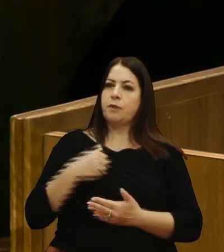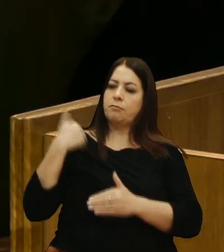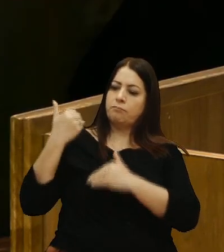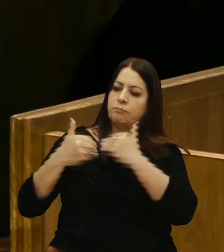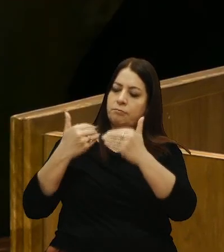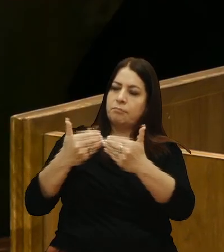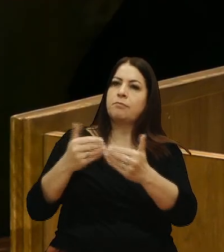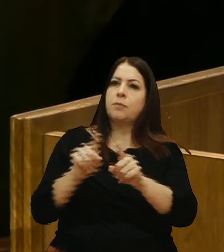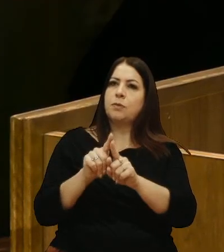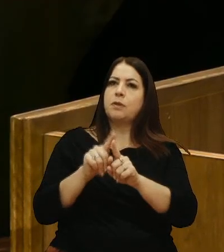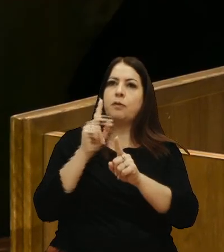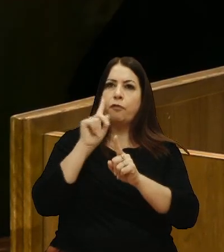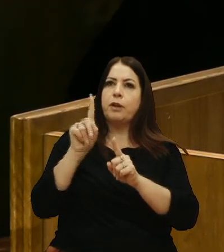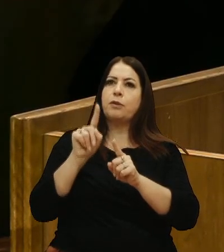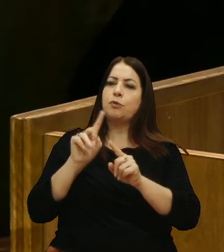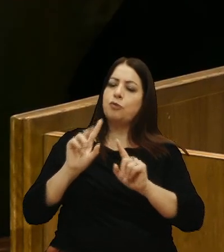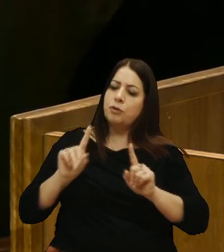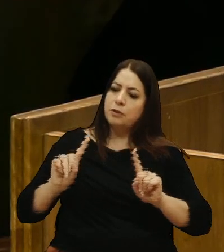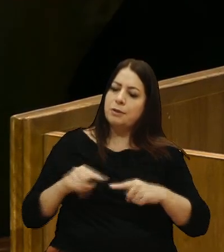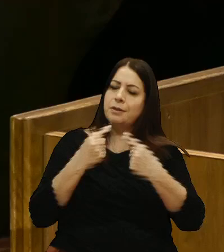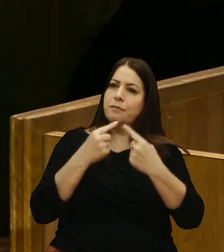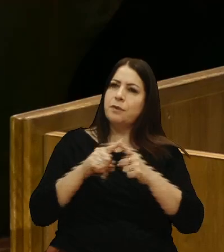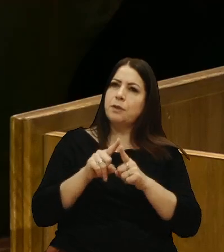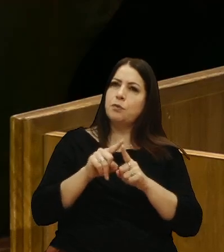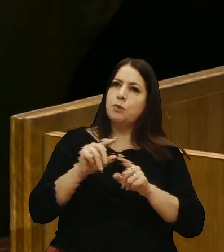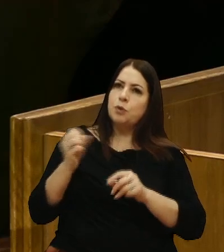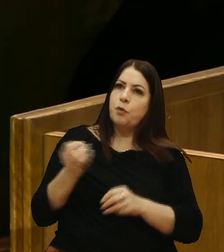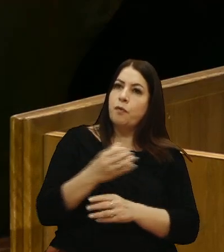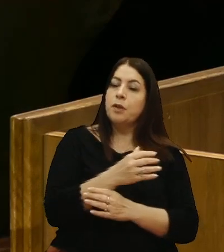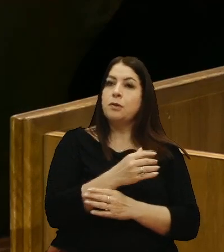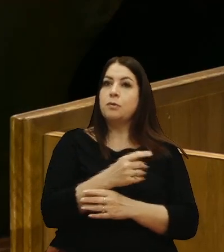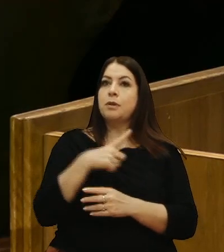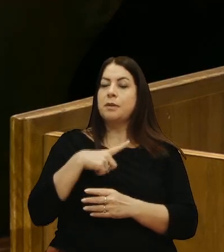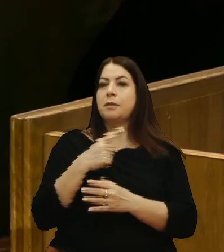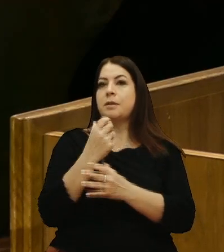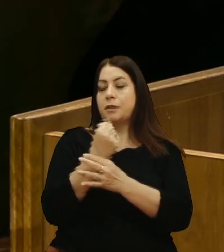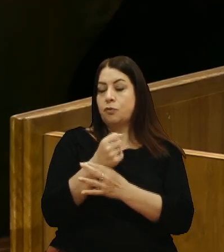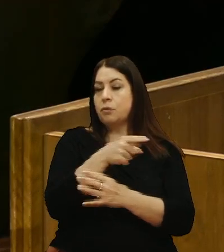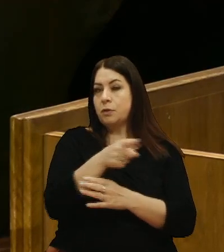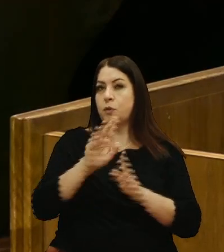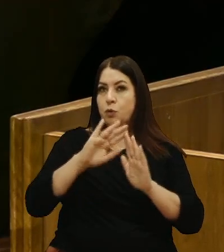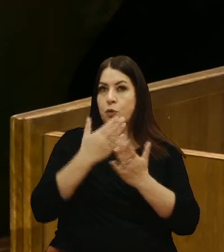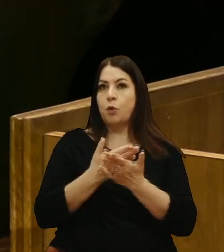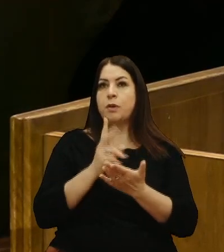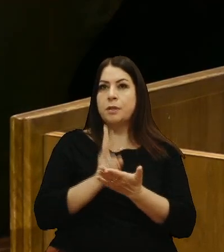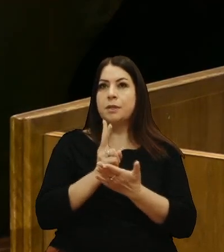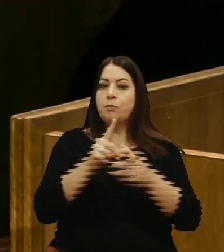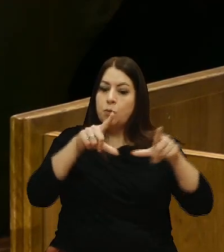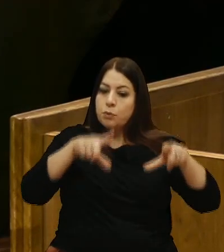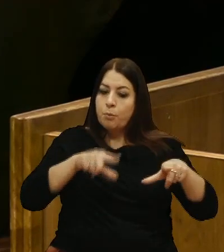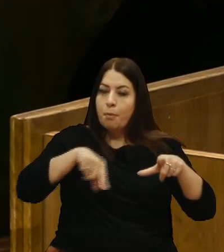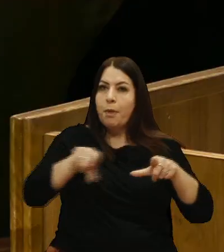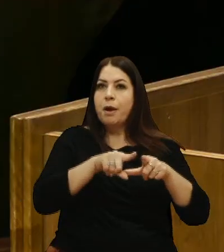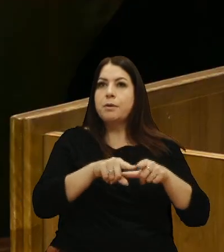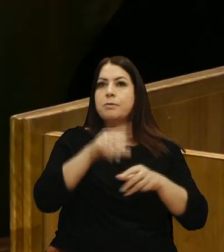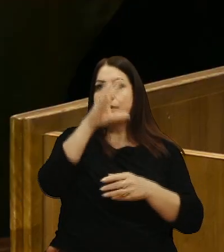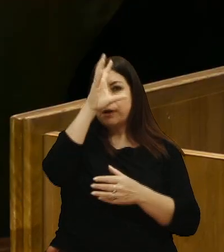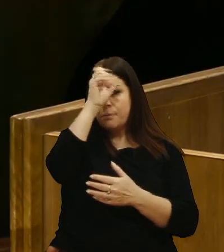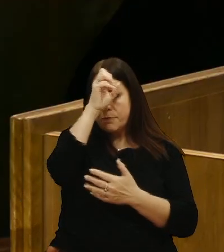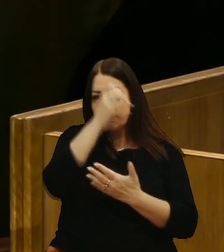trajetória, enfrentando desafios, inovando e garantindo que a escola continue sendo um espaço de